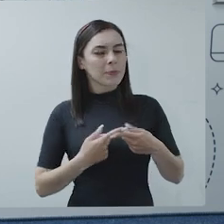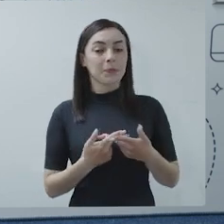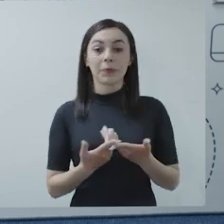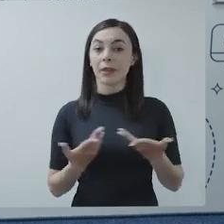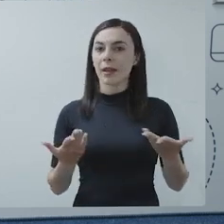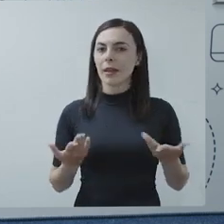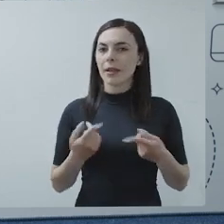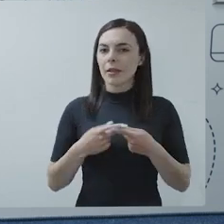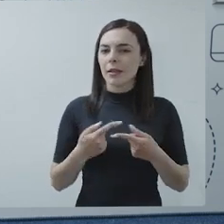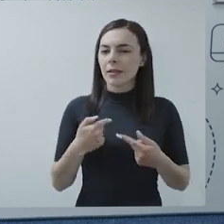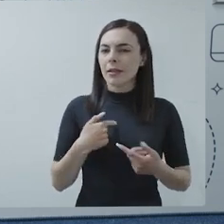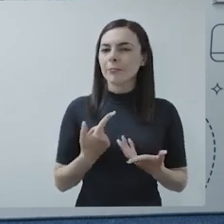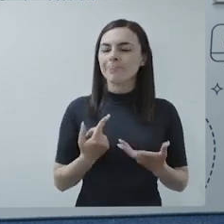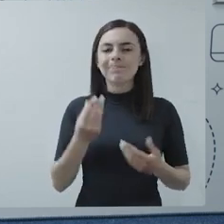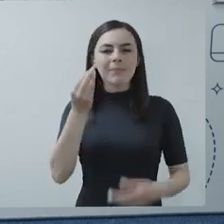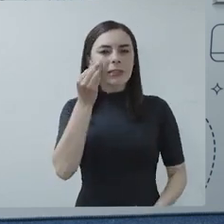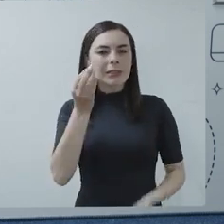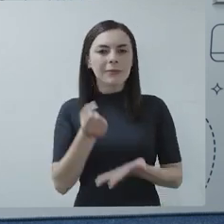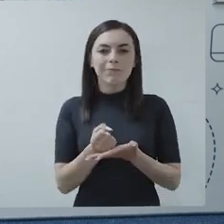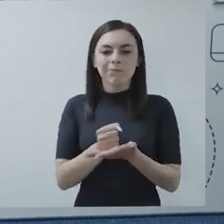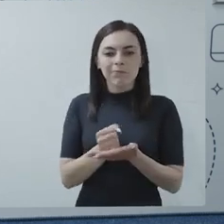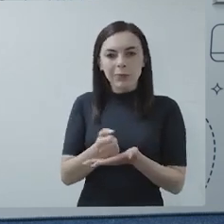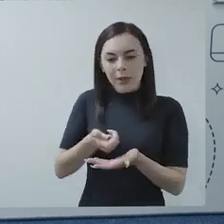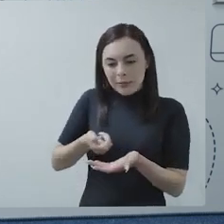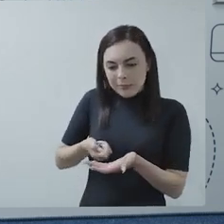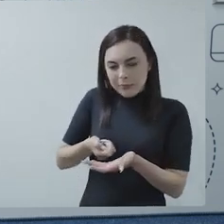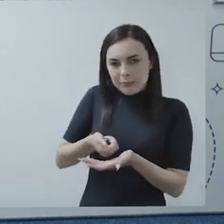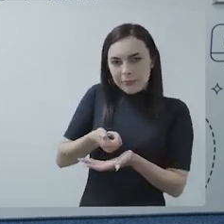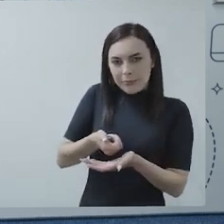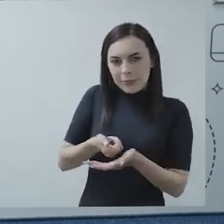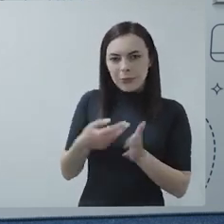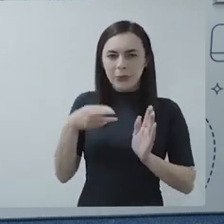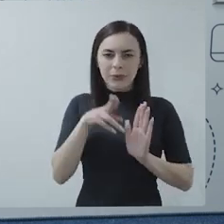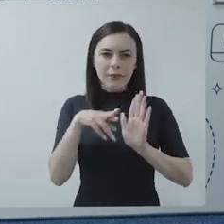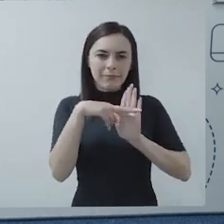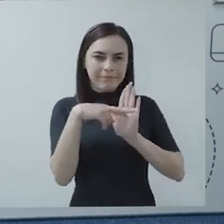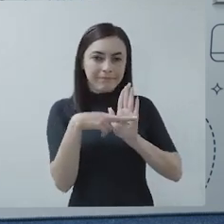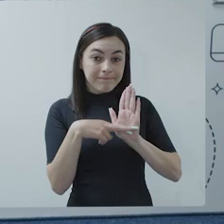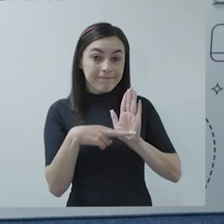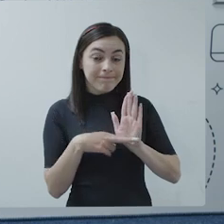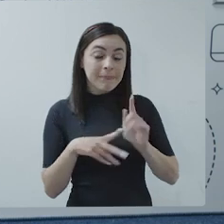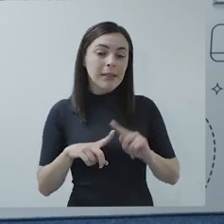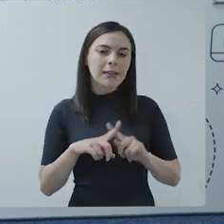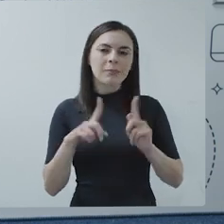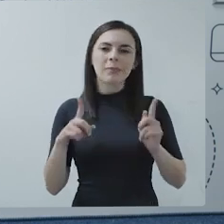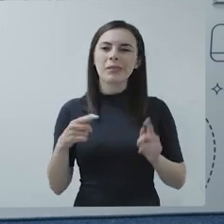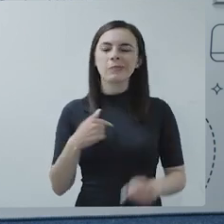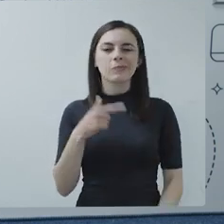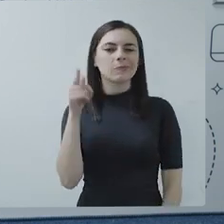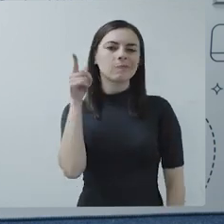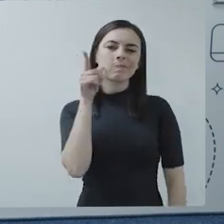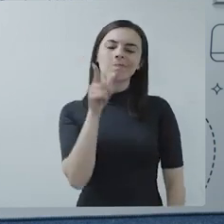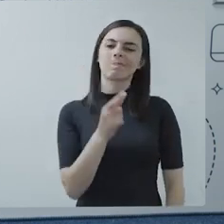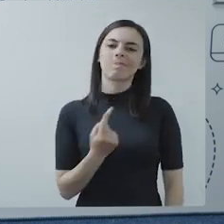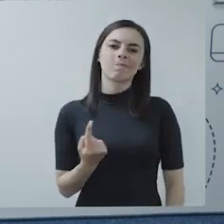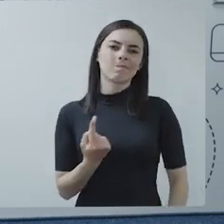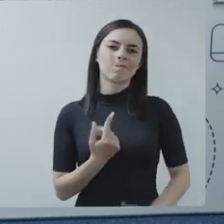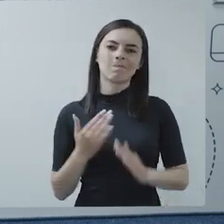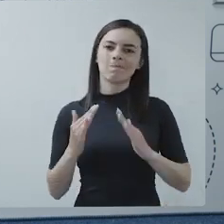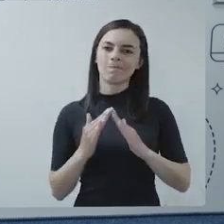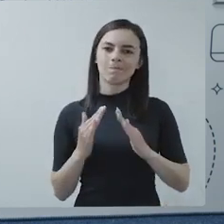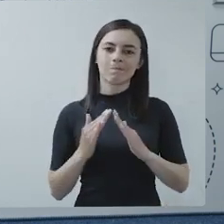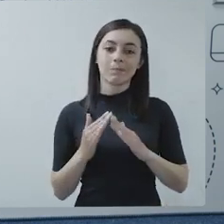professora? Porque eu estava tentando jogar bolinha de gude com essas regras de jogo aí. Mas eu não estava conseguindo jogar lá na minha